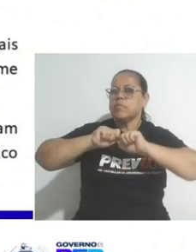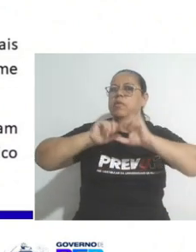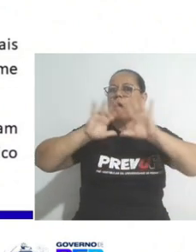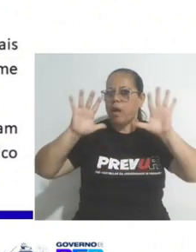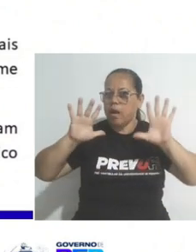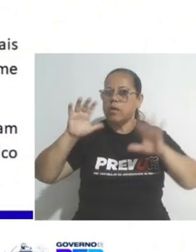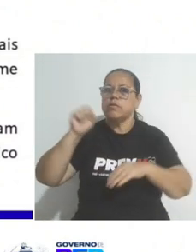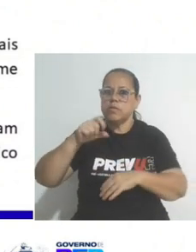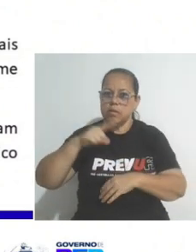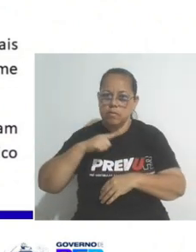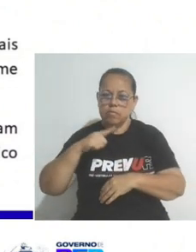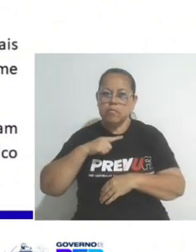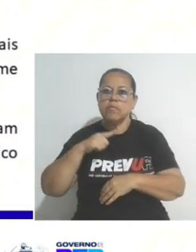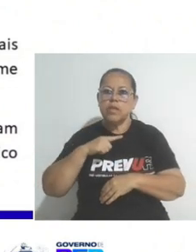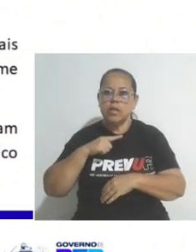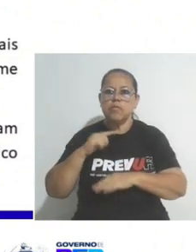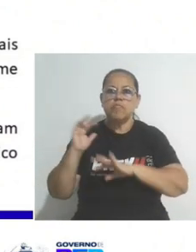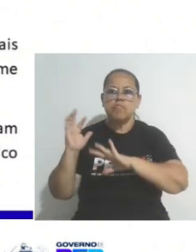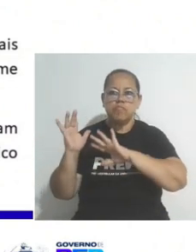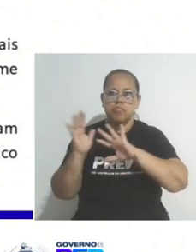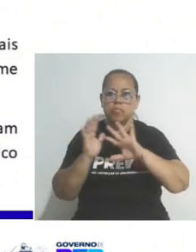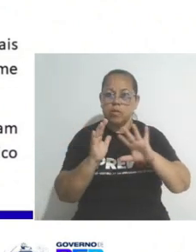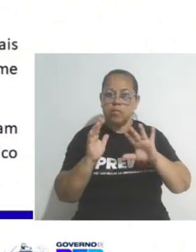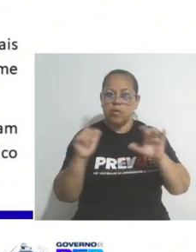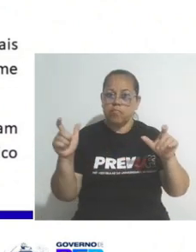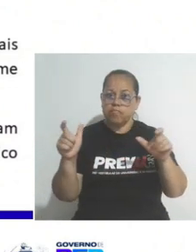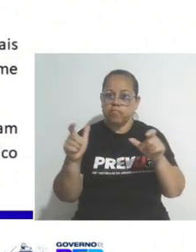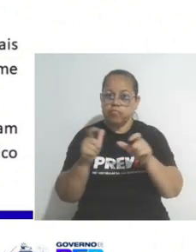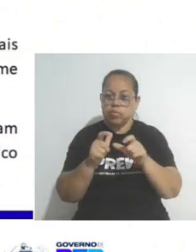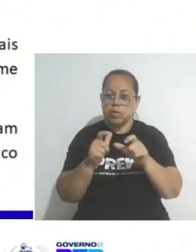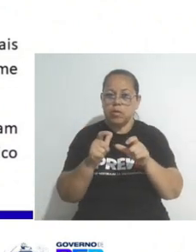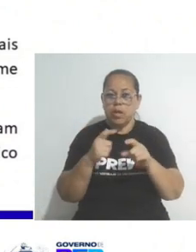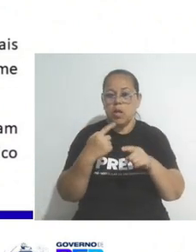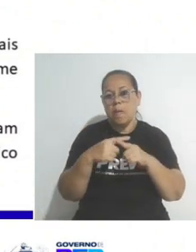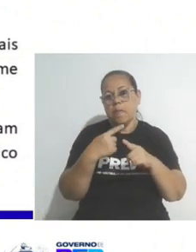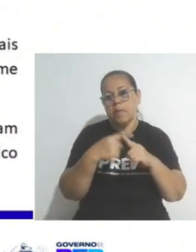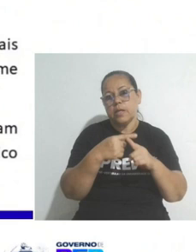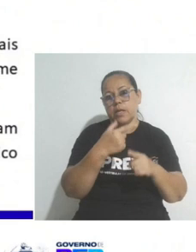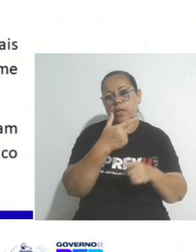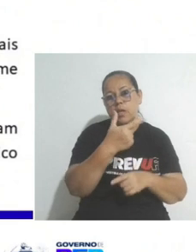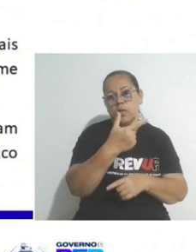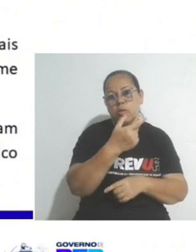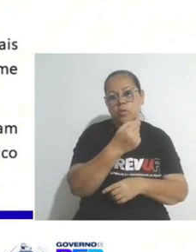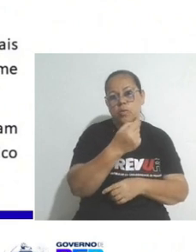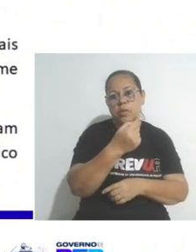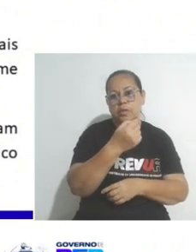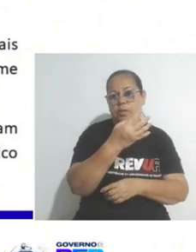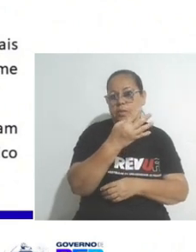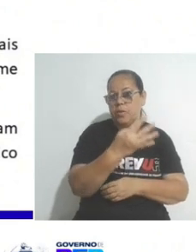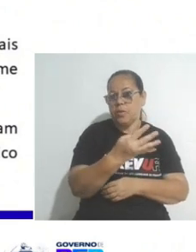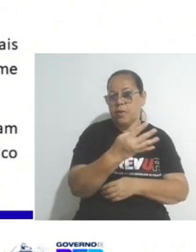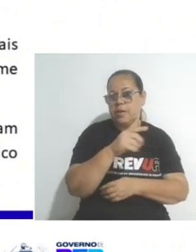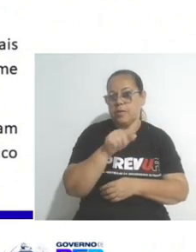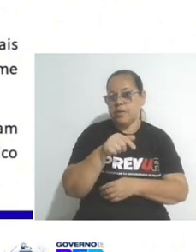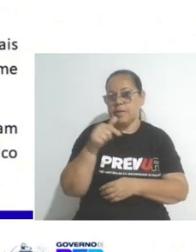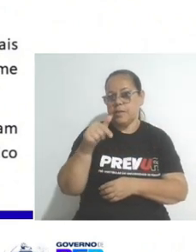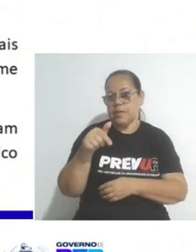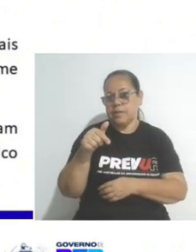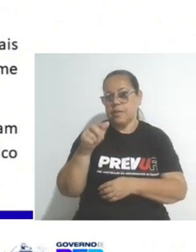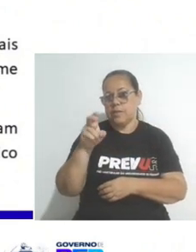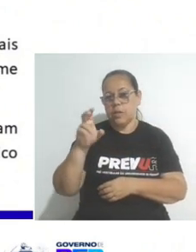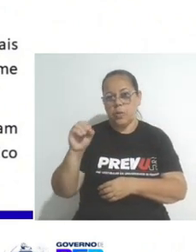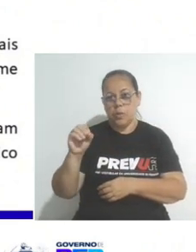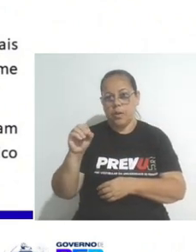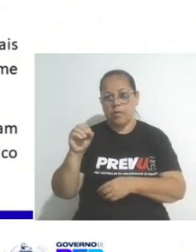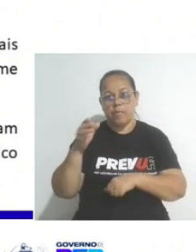que há visualmente uma queda a gente tinha 204 e 750 entrando ilegalmente em